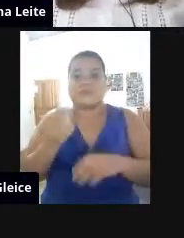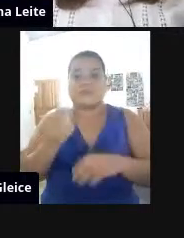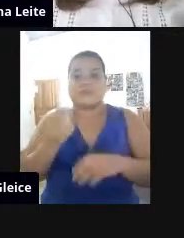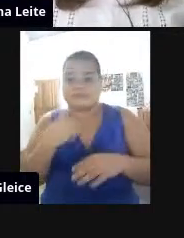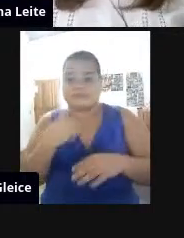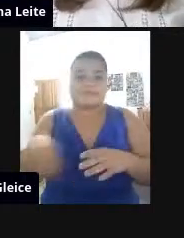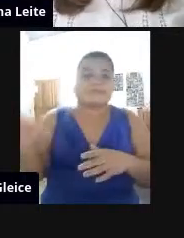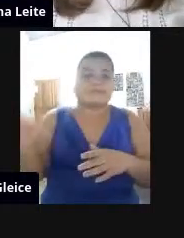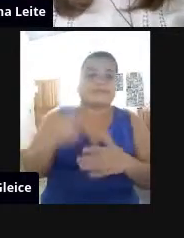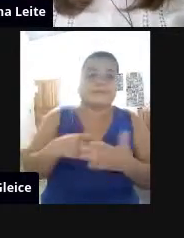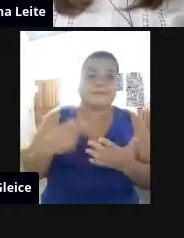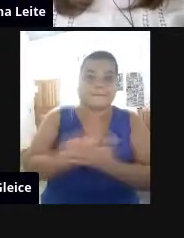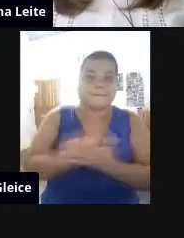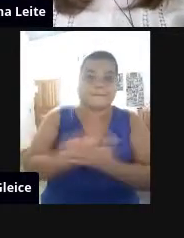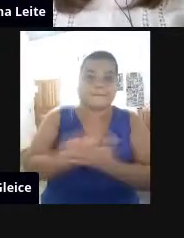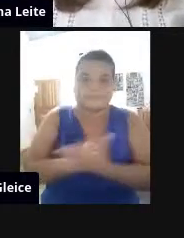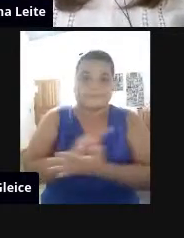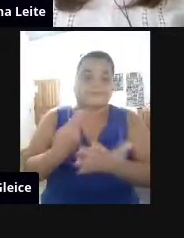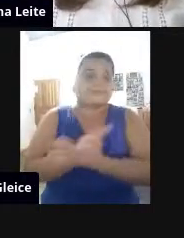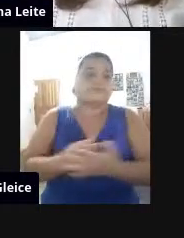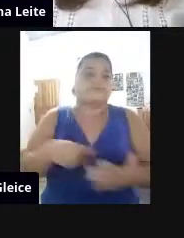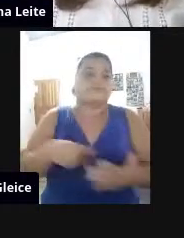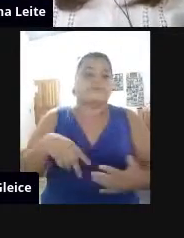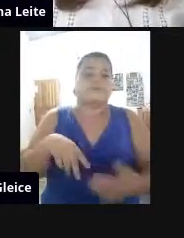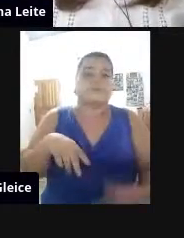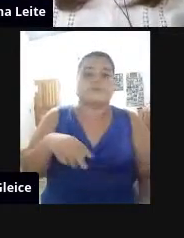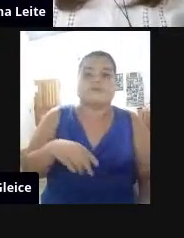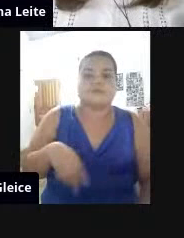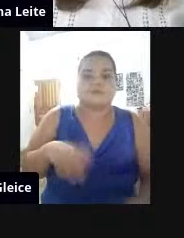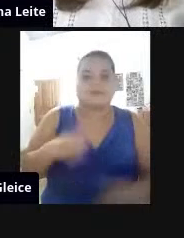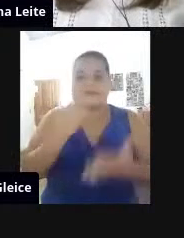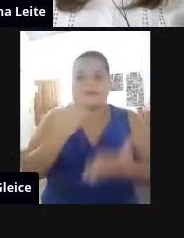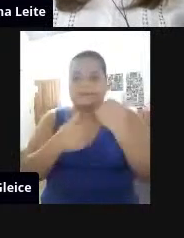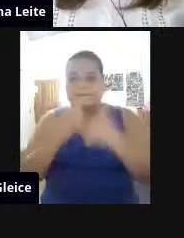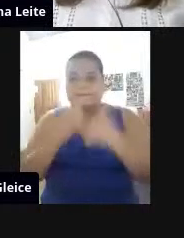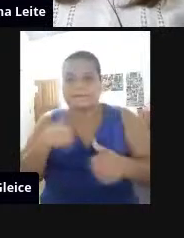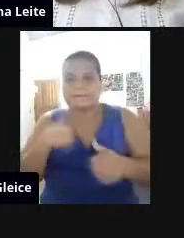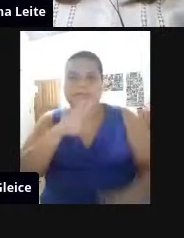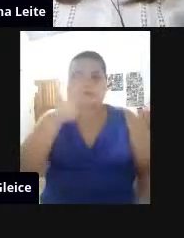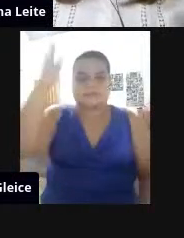toxinas, alimentos não bem digeridos, né,